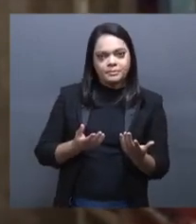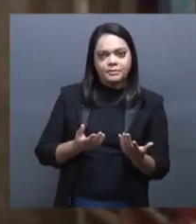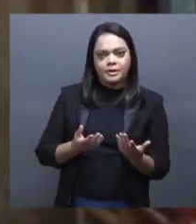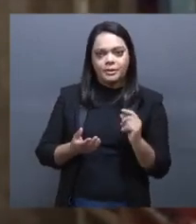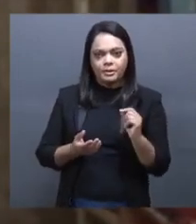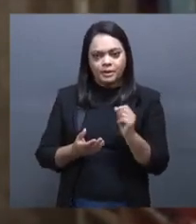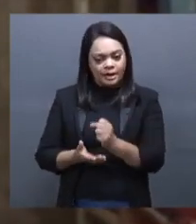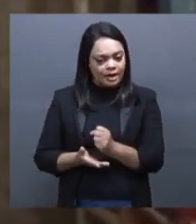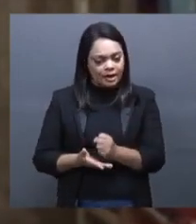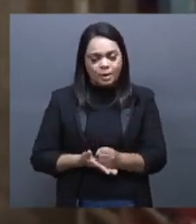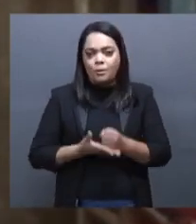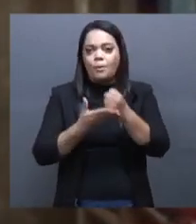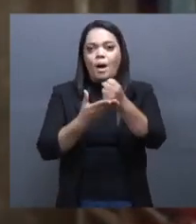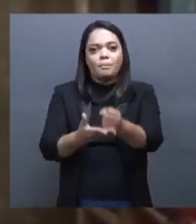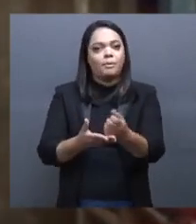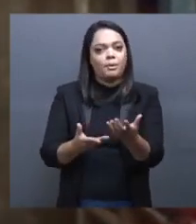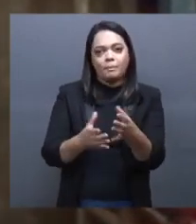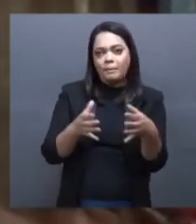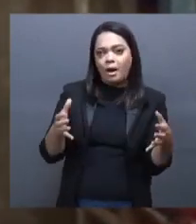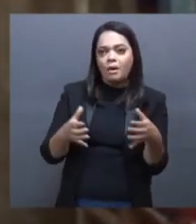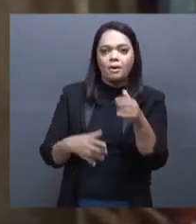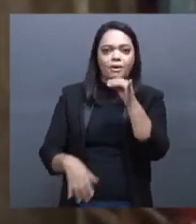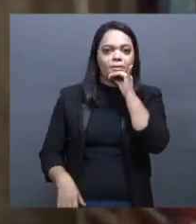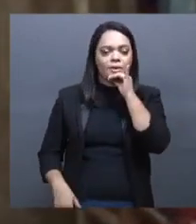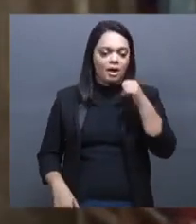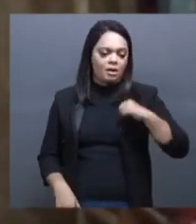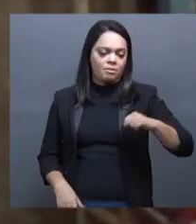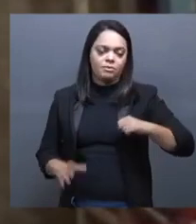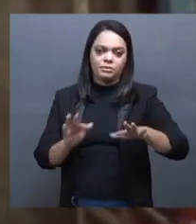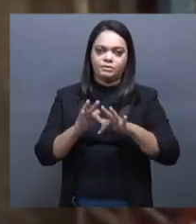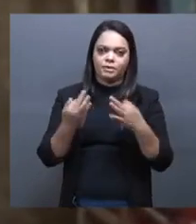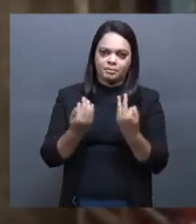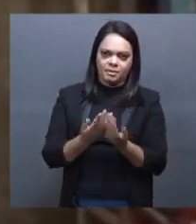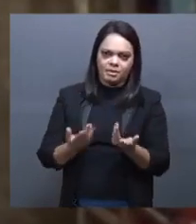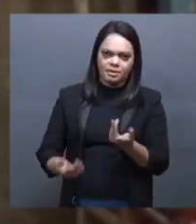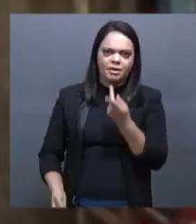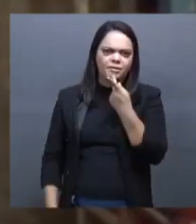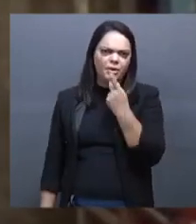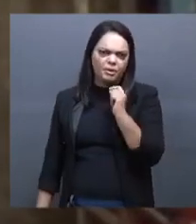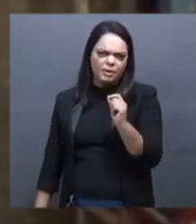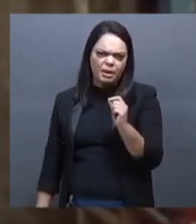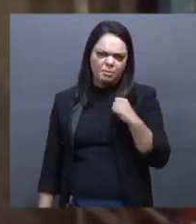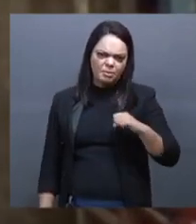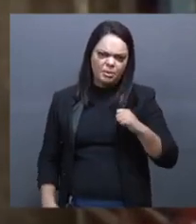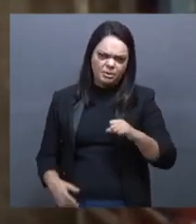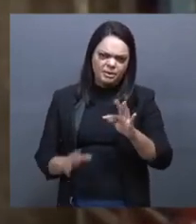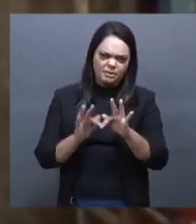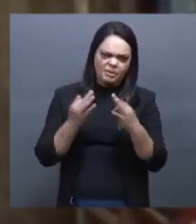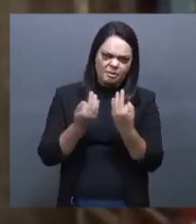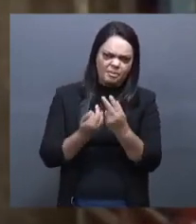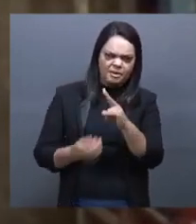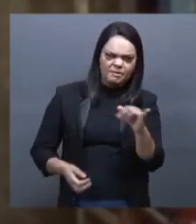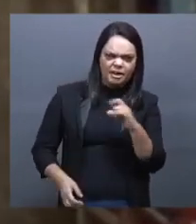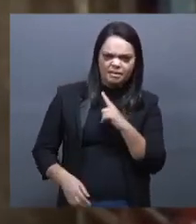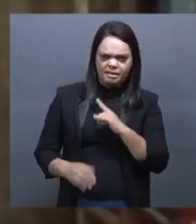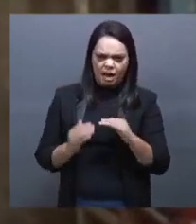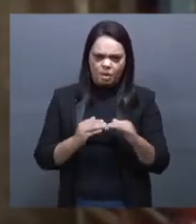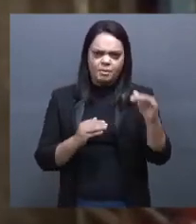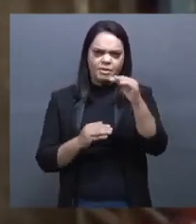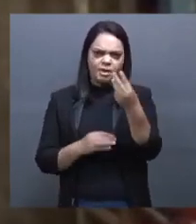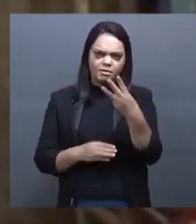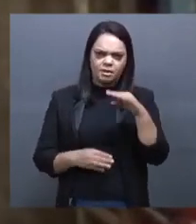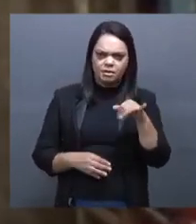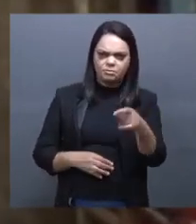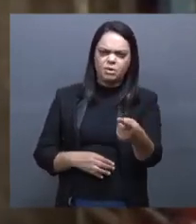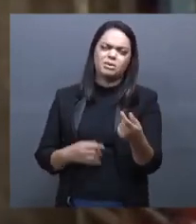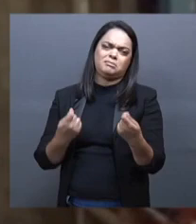que foi anunciado ao Bolsa Família, por exemplo. Tá? Foi anunciado um reforço de 3 bilhões, seria preciso conceder muito mais do